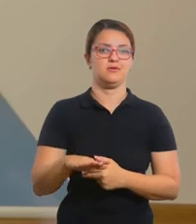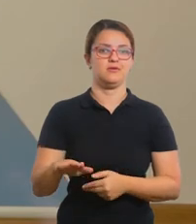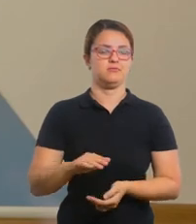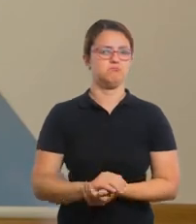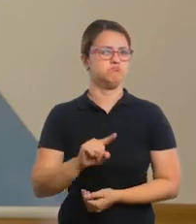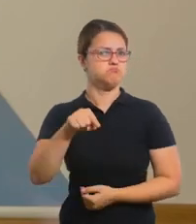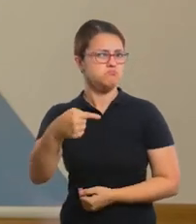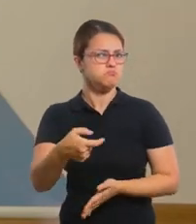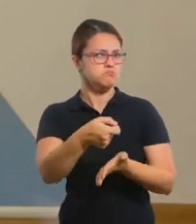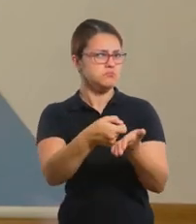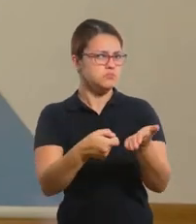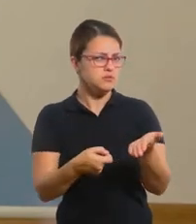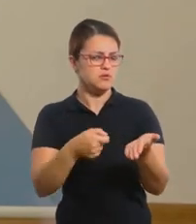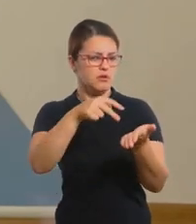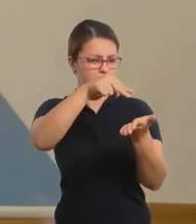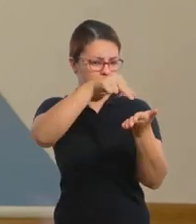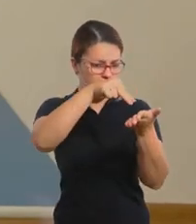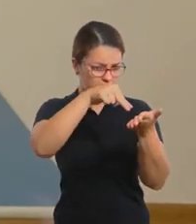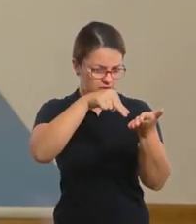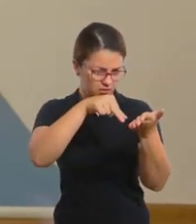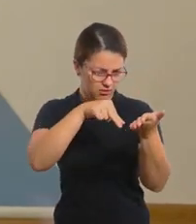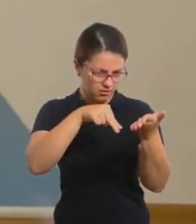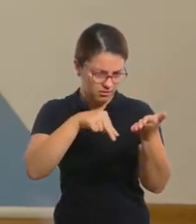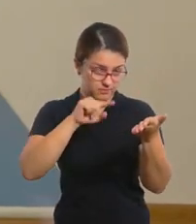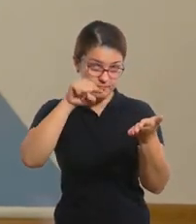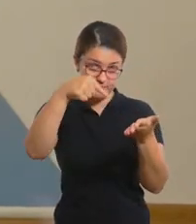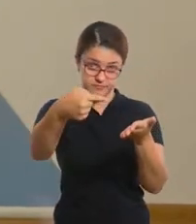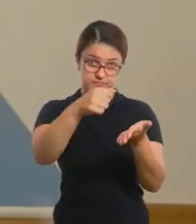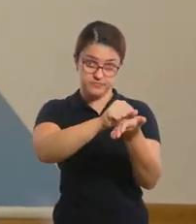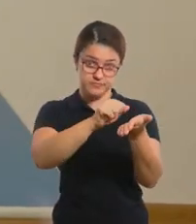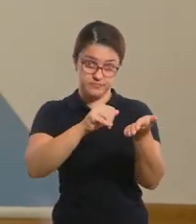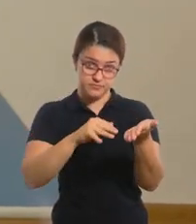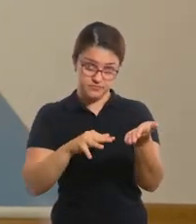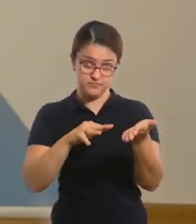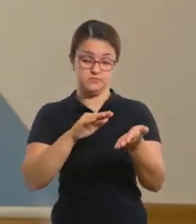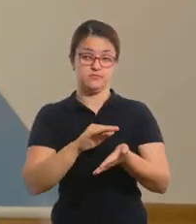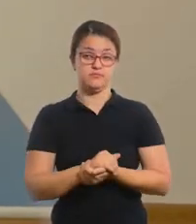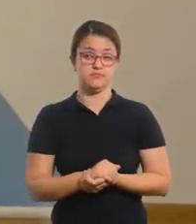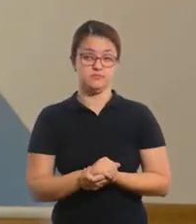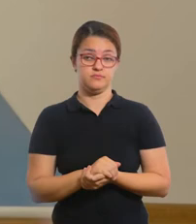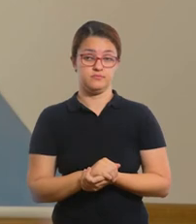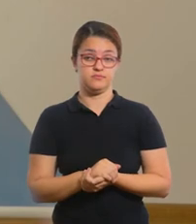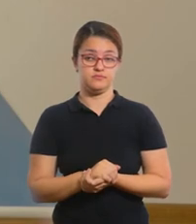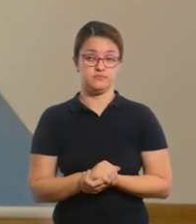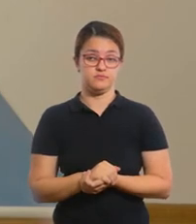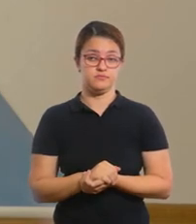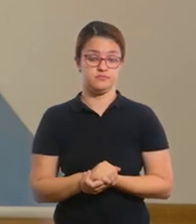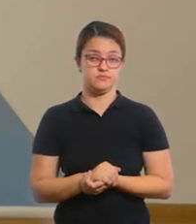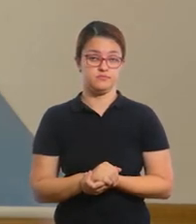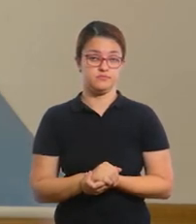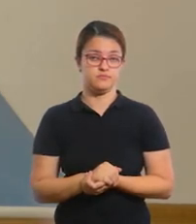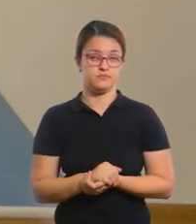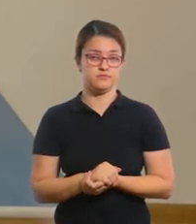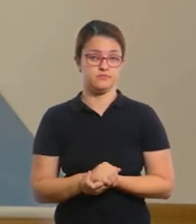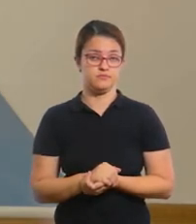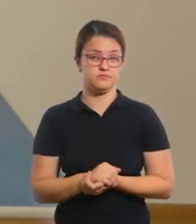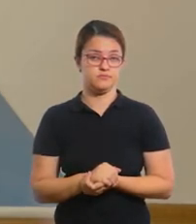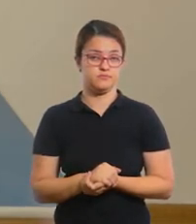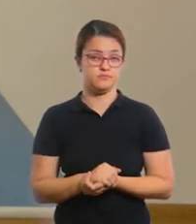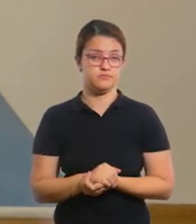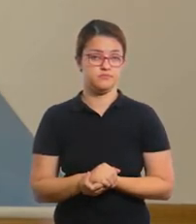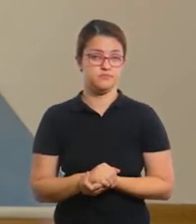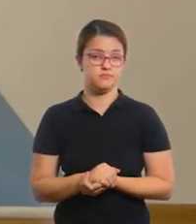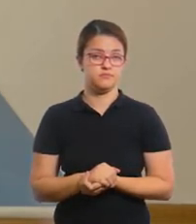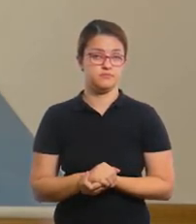Então, depois que você leu para a criança, você vai para as atividades, que são